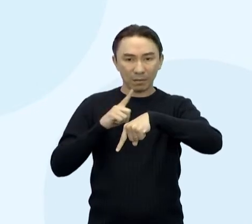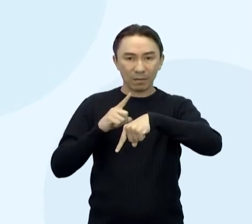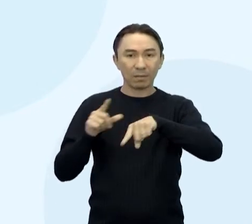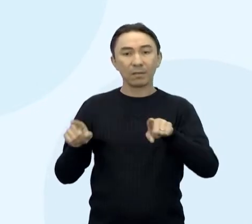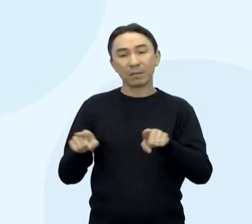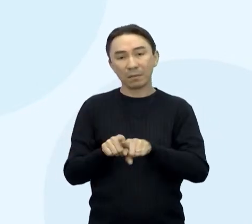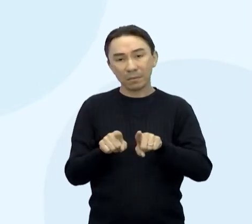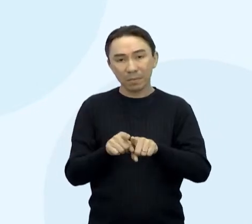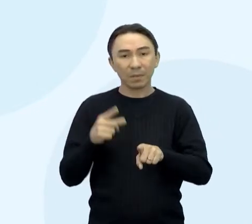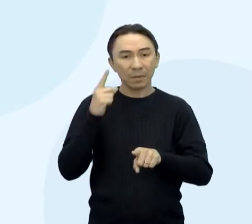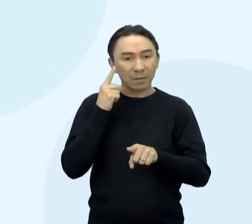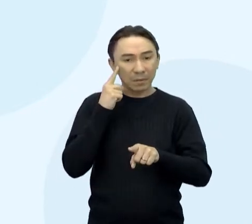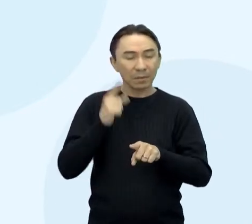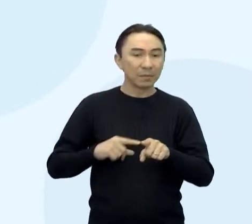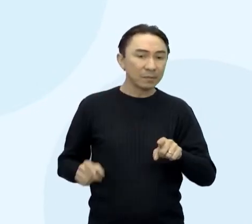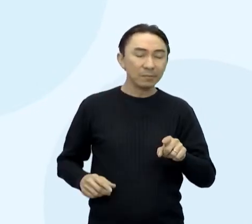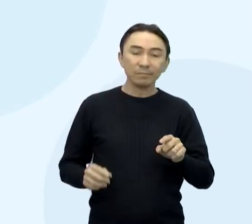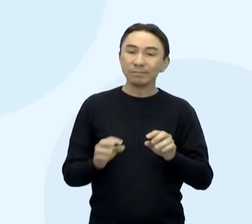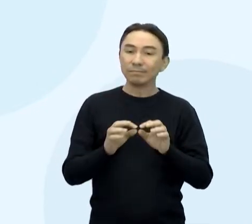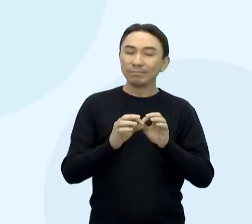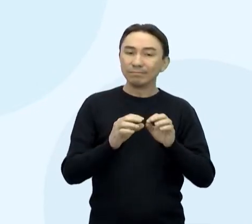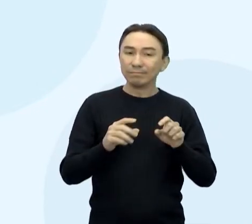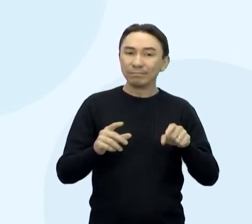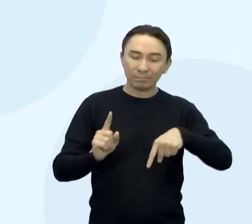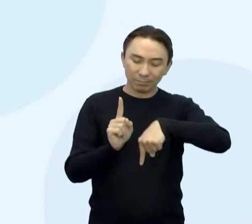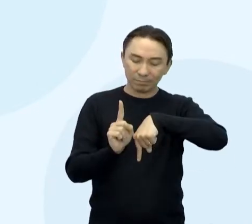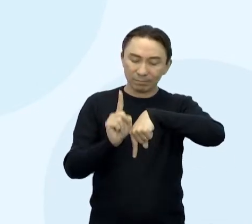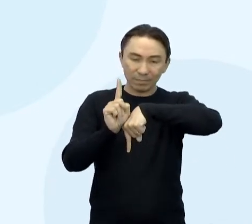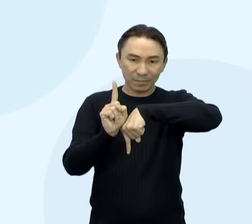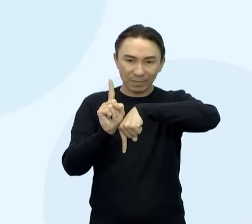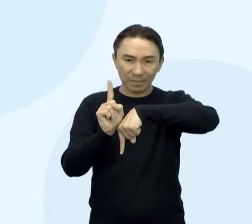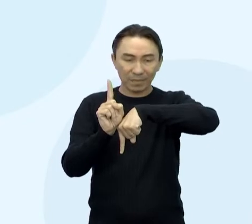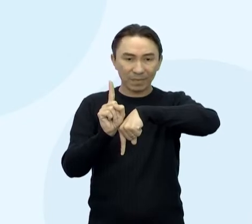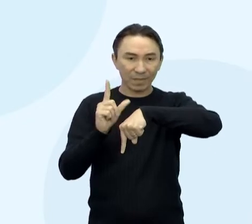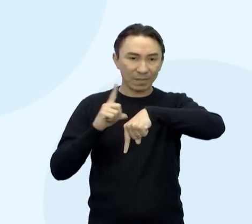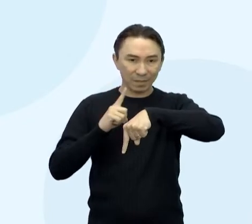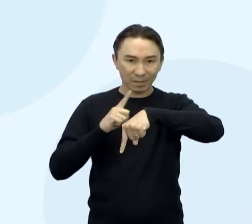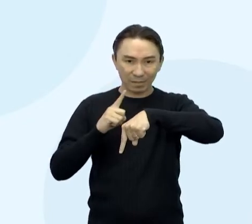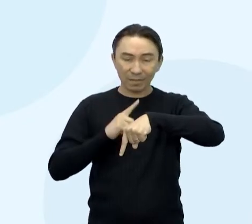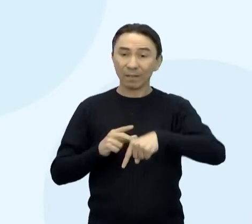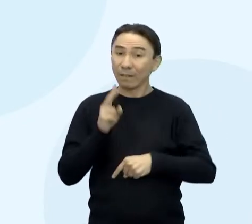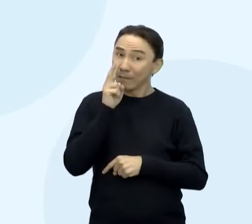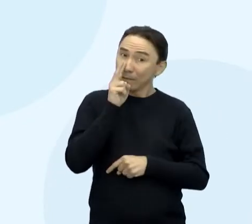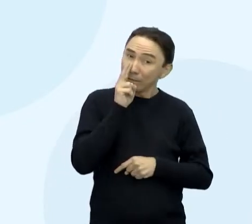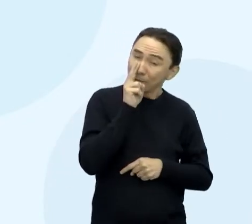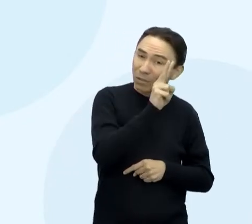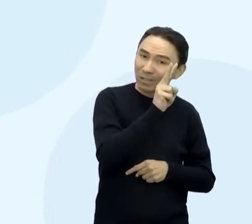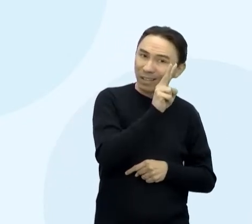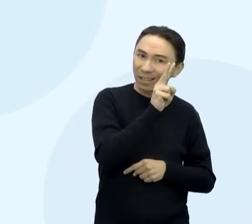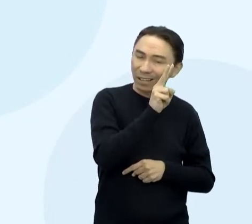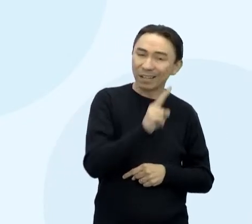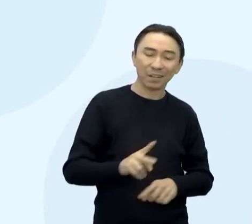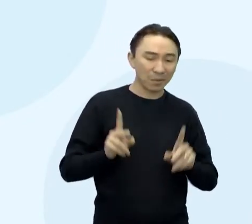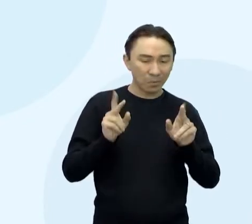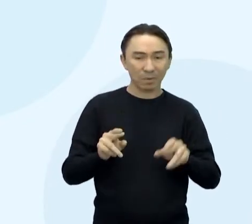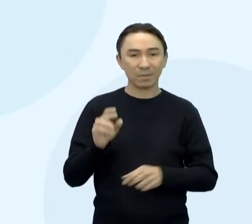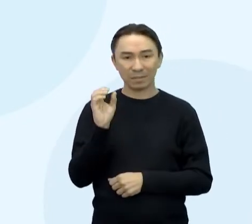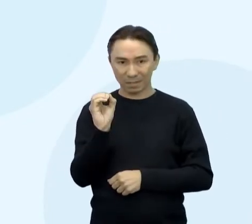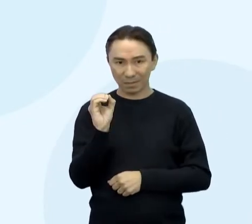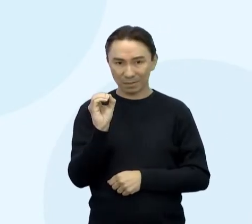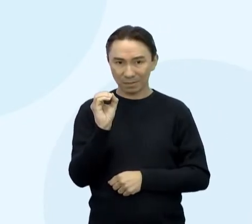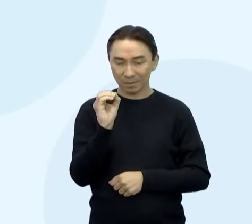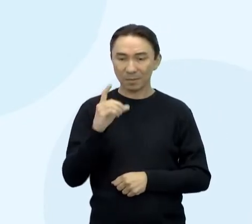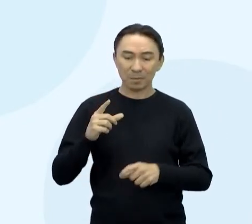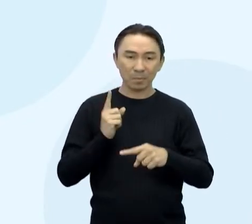eu vou ter uma força resultante igual a zero, porque justamente o peso é igual a